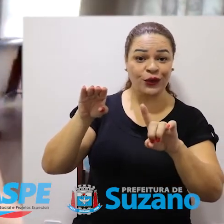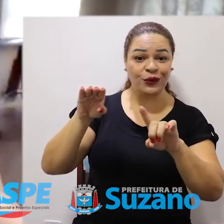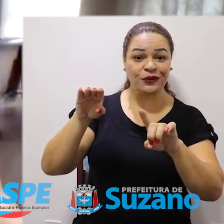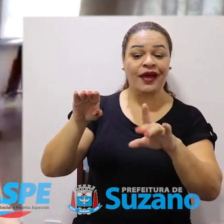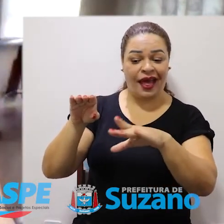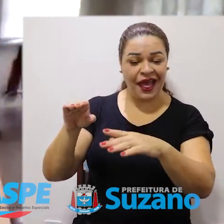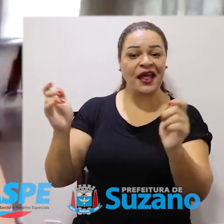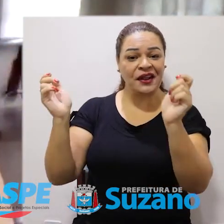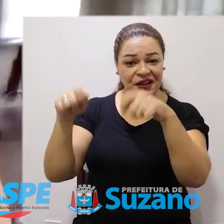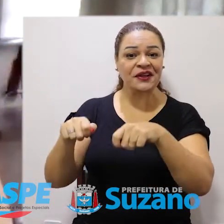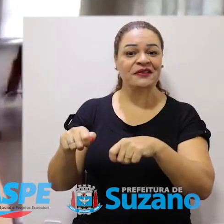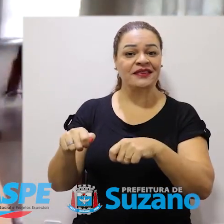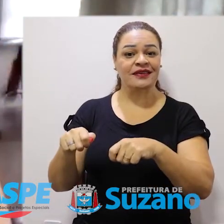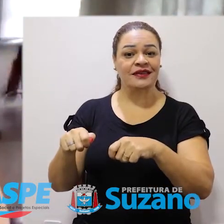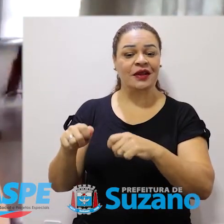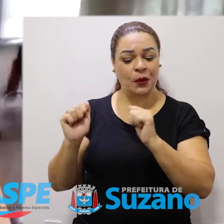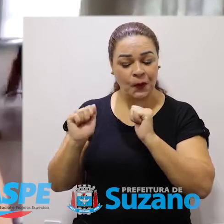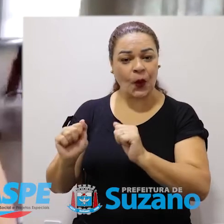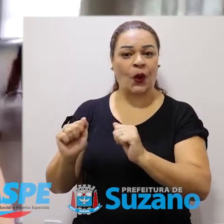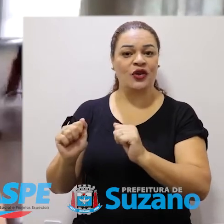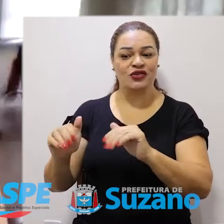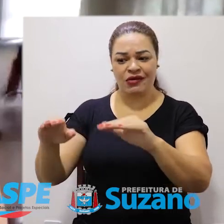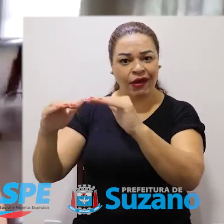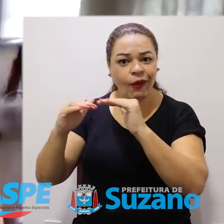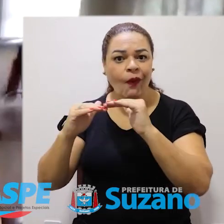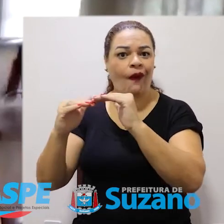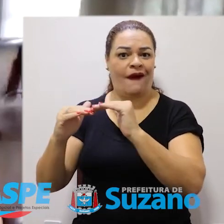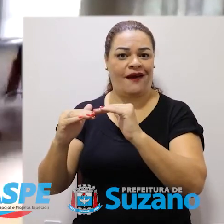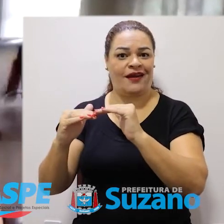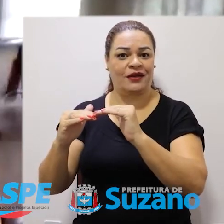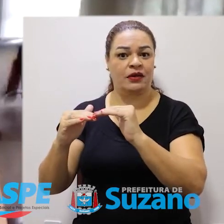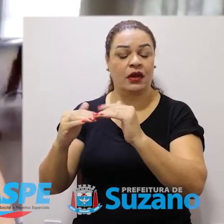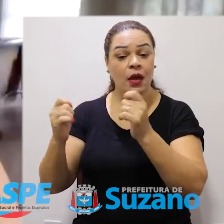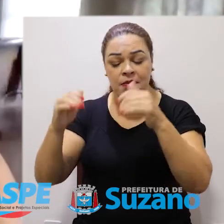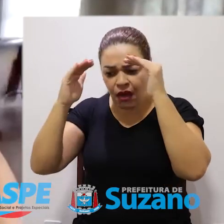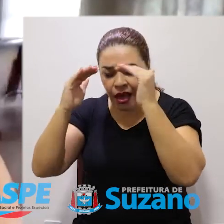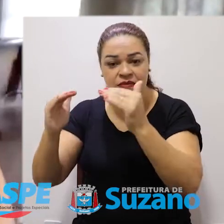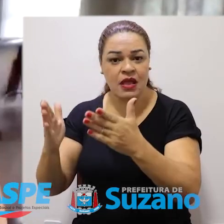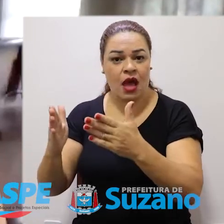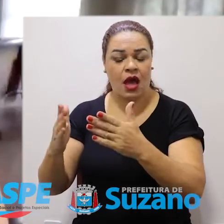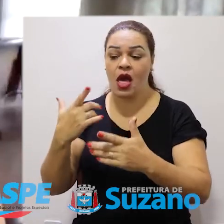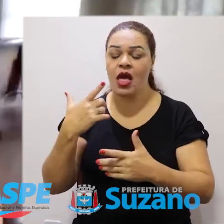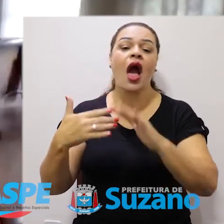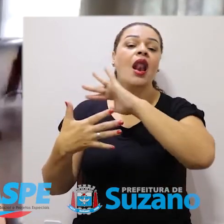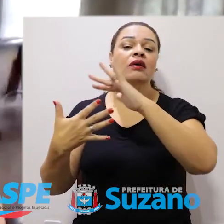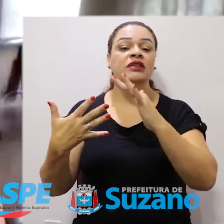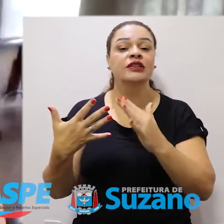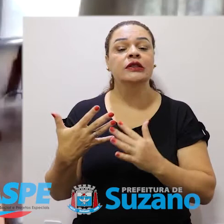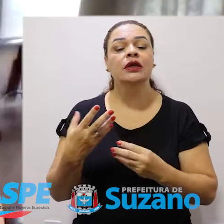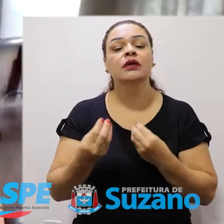que o incapacite. O que geralmente incapacita, e daí a gente falar da língua de sinais